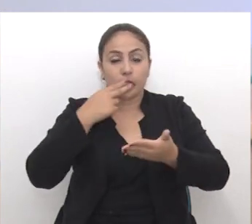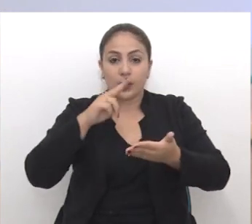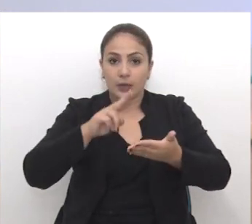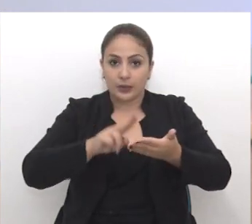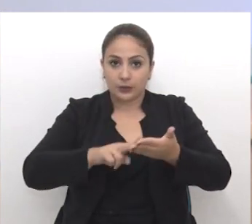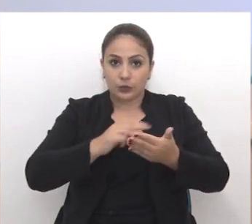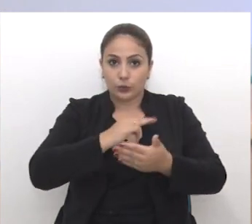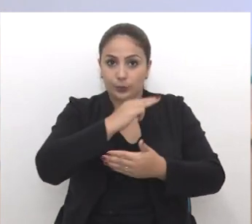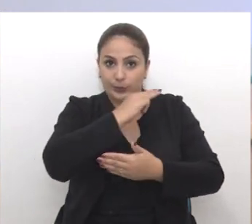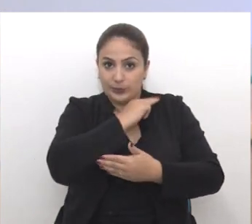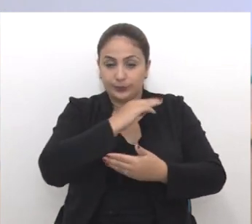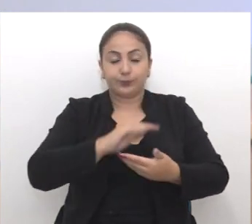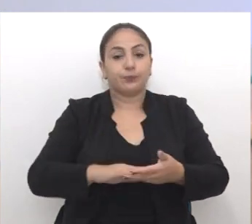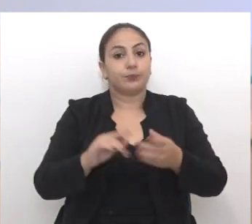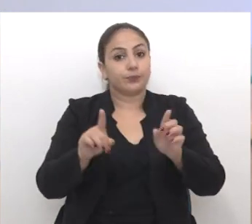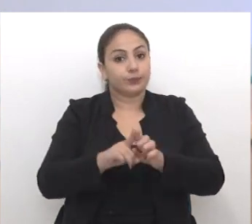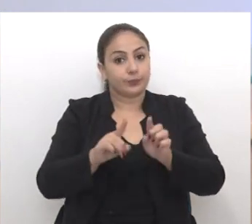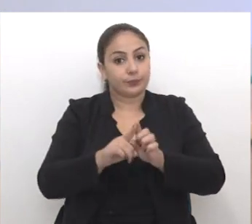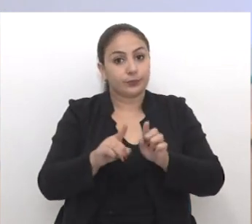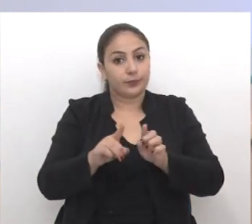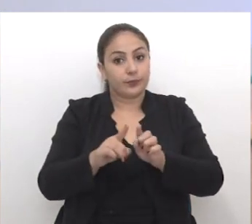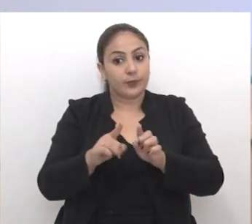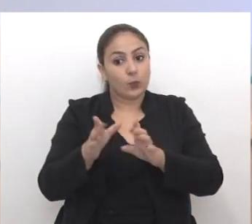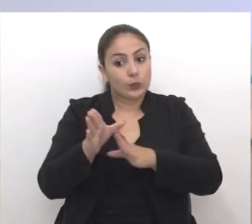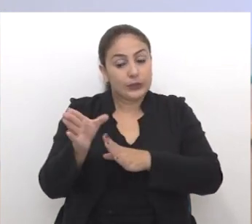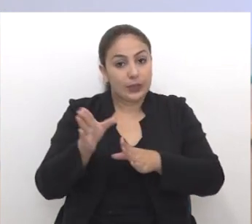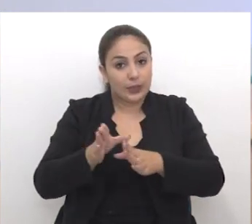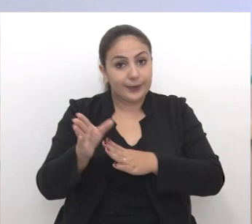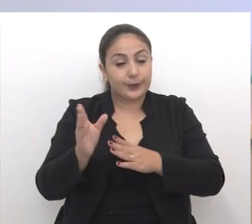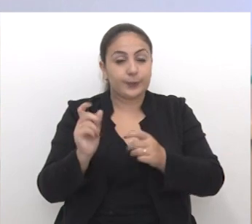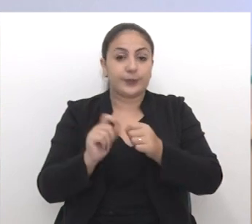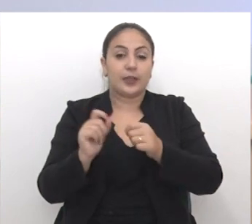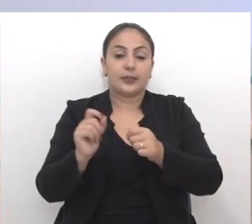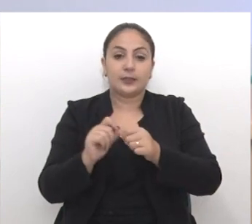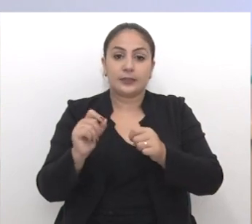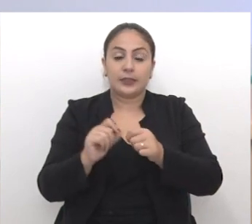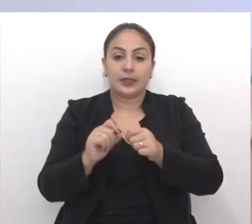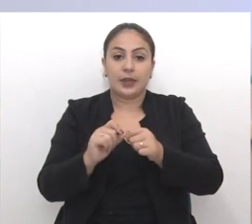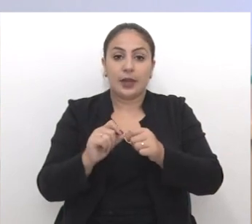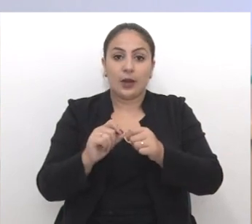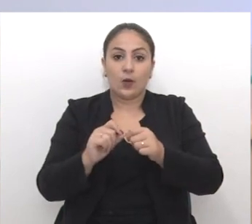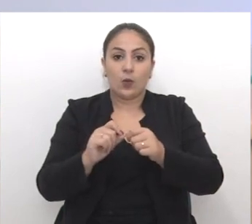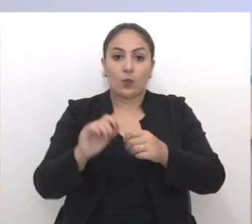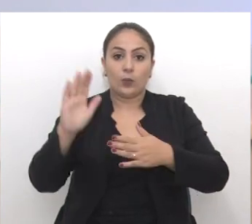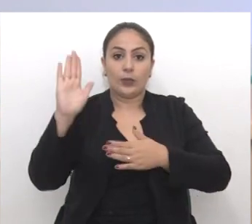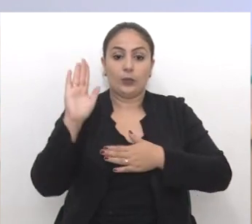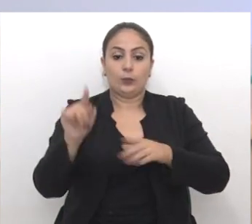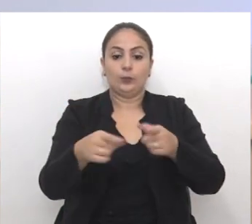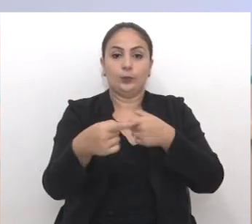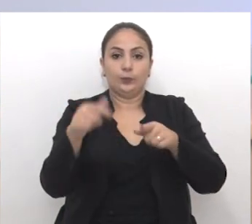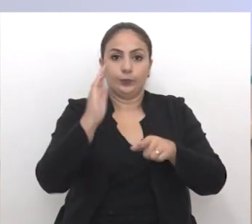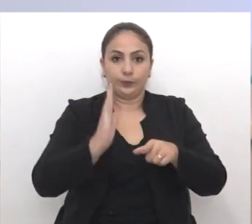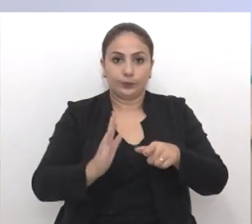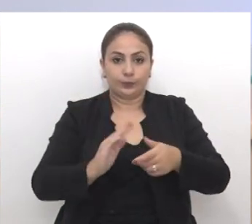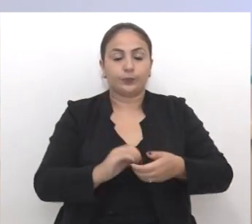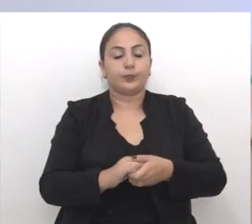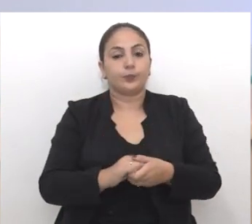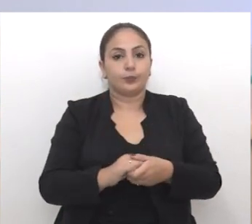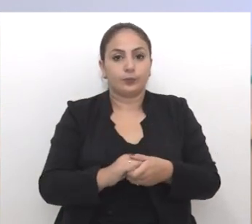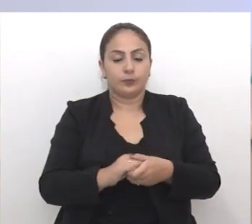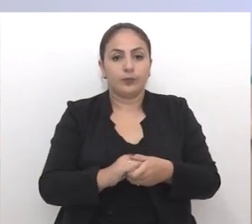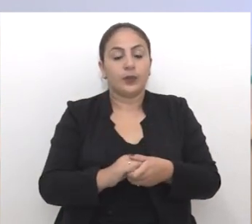carta do ministro e orientando a execução do hino nacional. O assunto, claro, gerou polêmica e